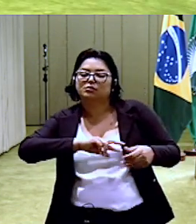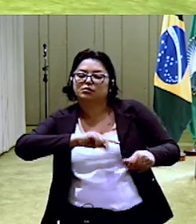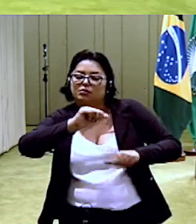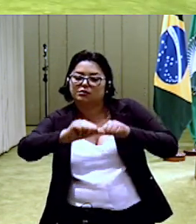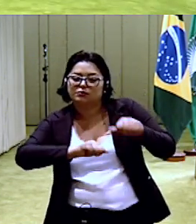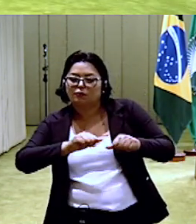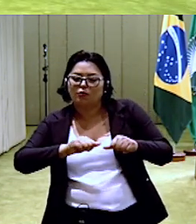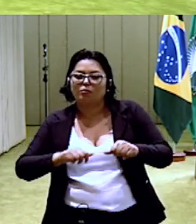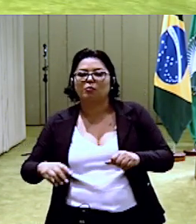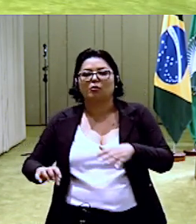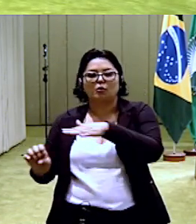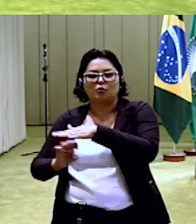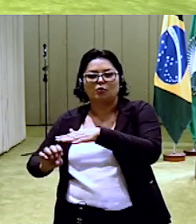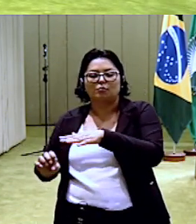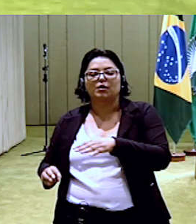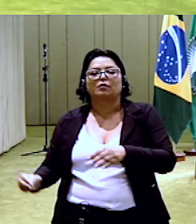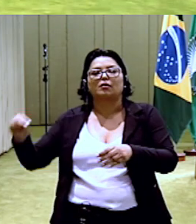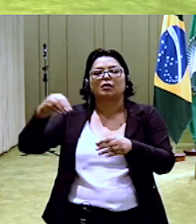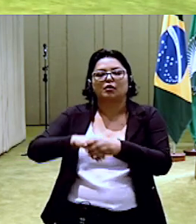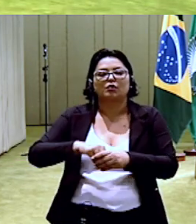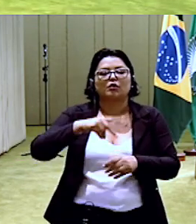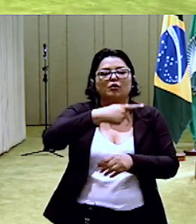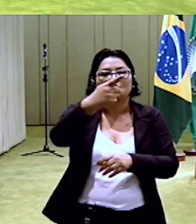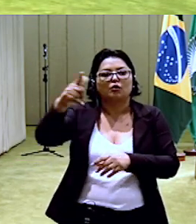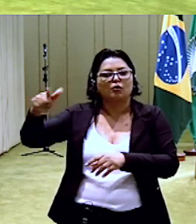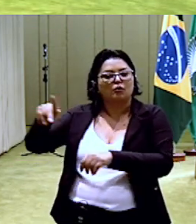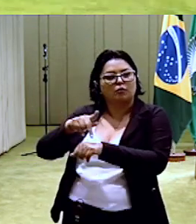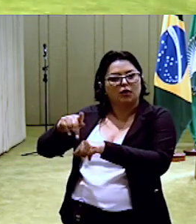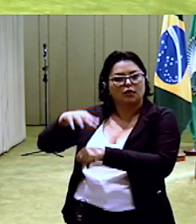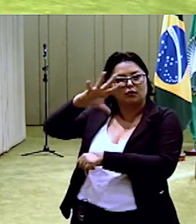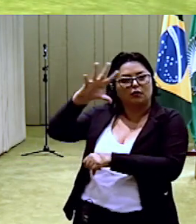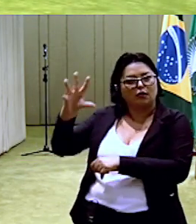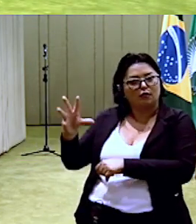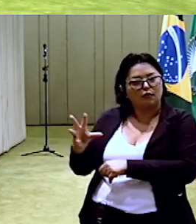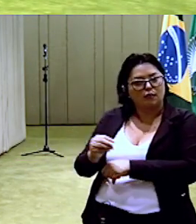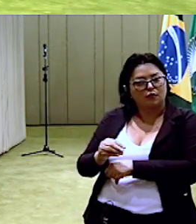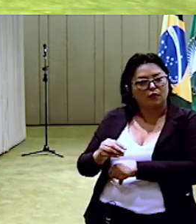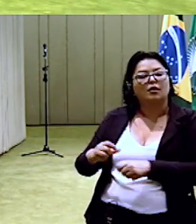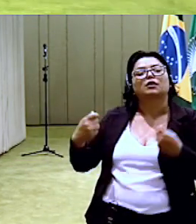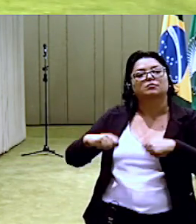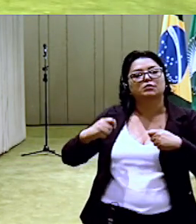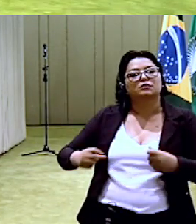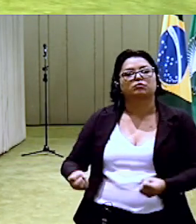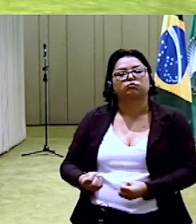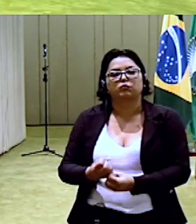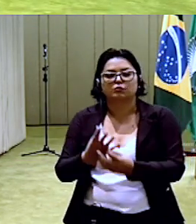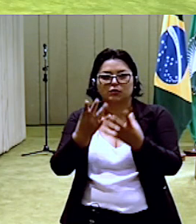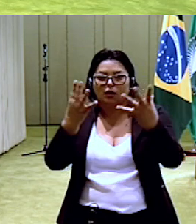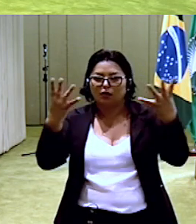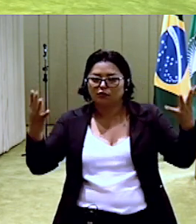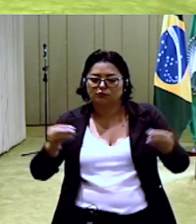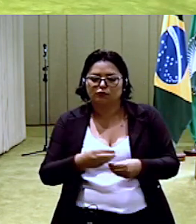vez, a acelerar essa integração regional. Eu acredito que agora essas instituições têm que ser multiplicadas com muito mais